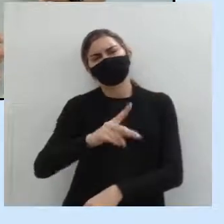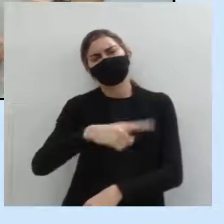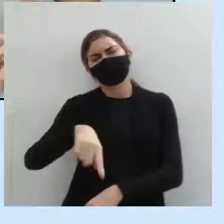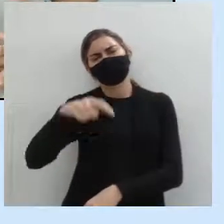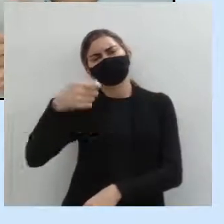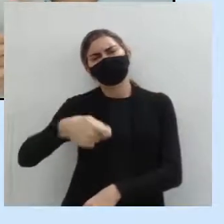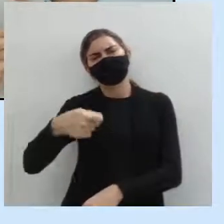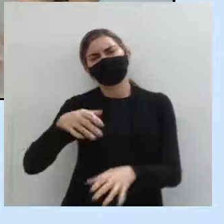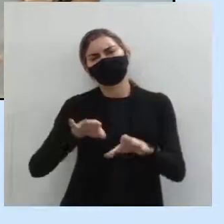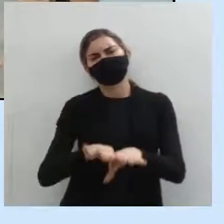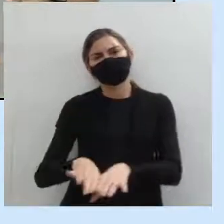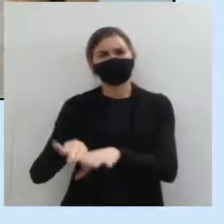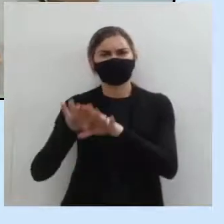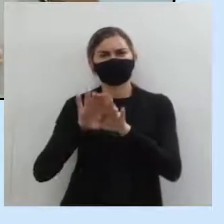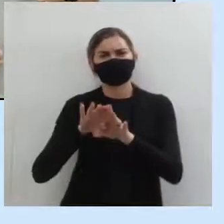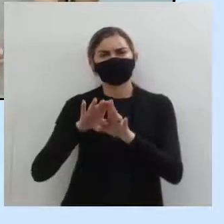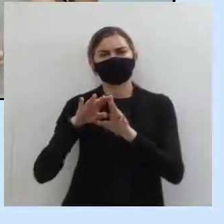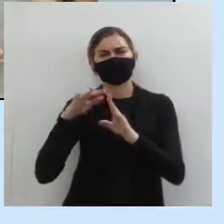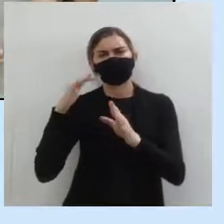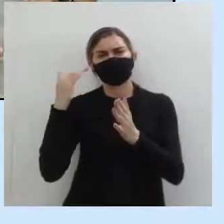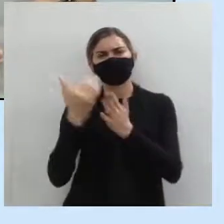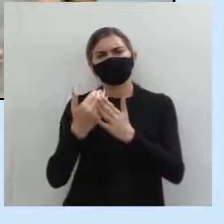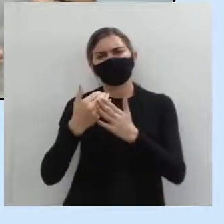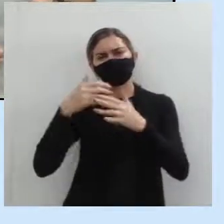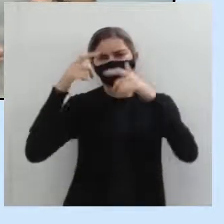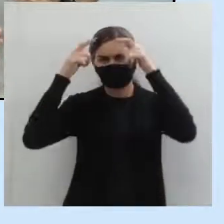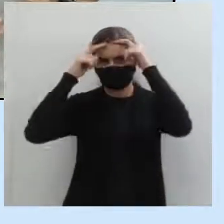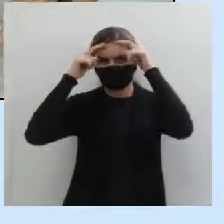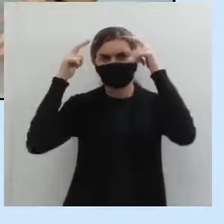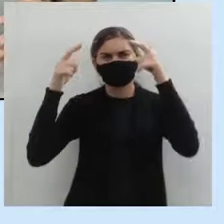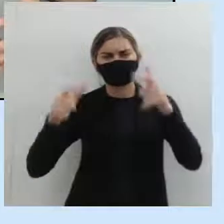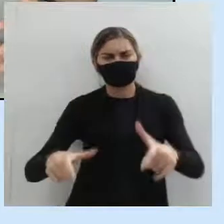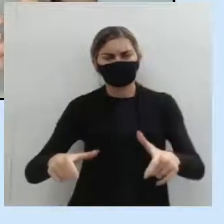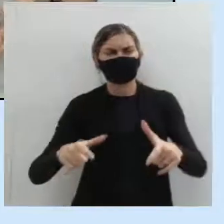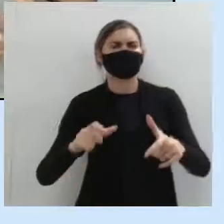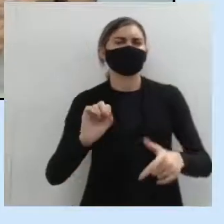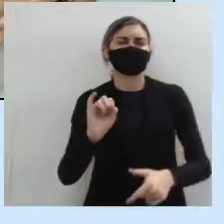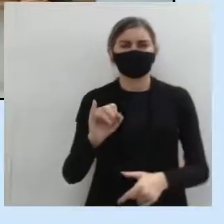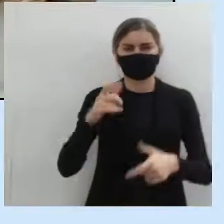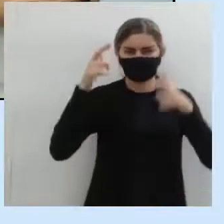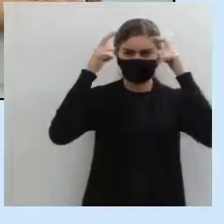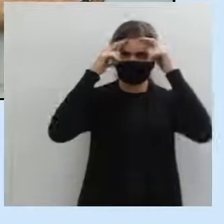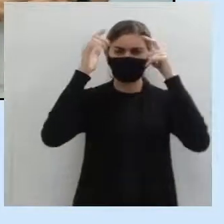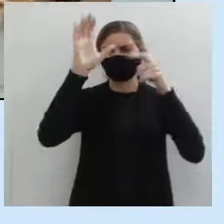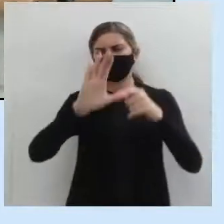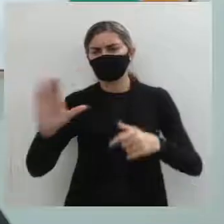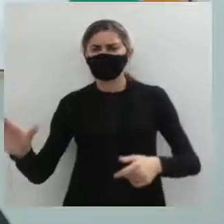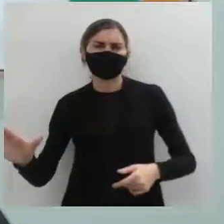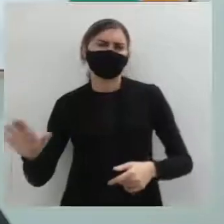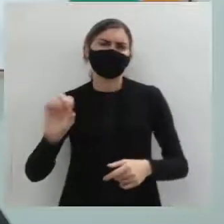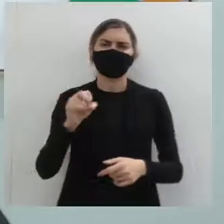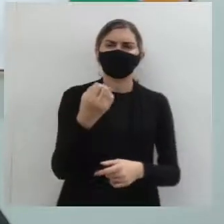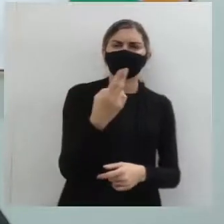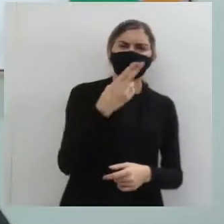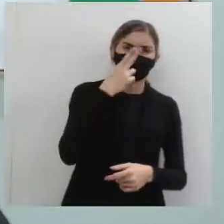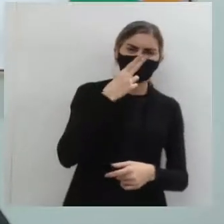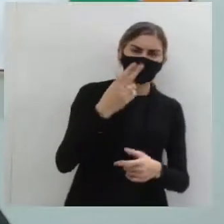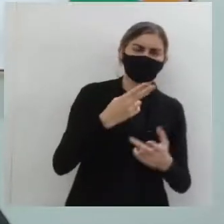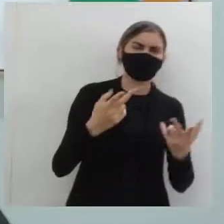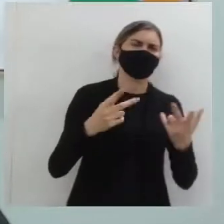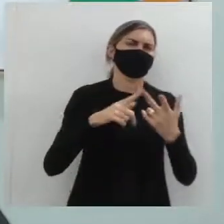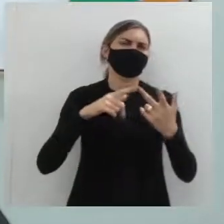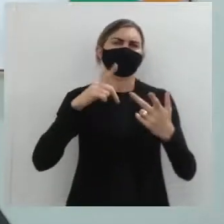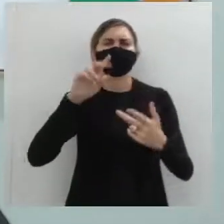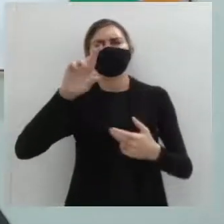deveria ser a mesma seguida pelo príncipe do lugar. Ou seja, se o príncipe fosse católico ou protestante, seu